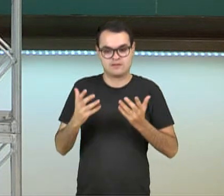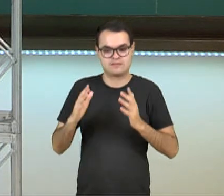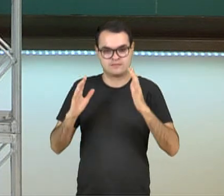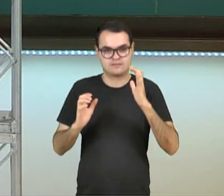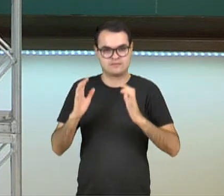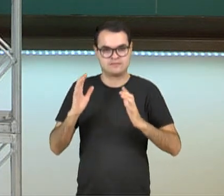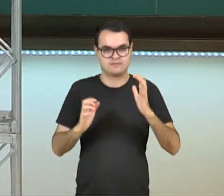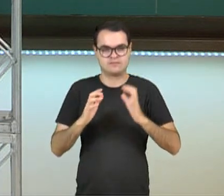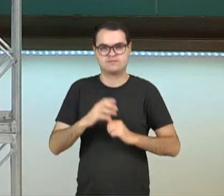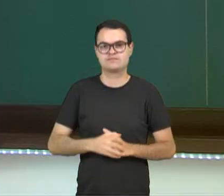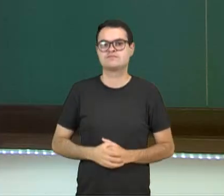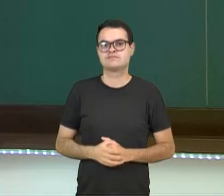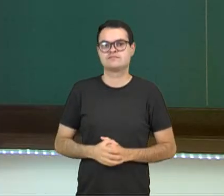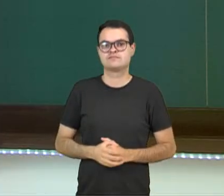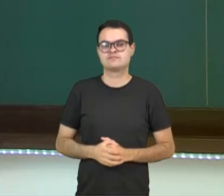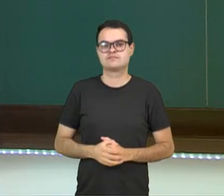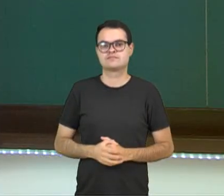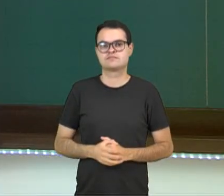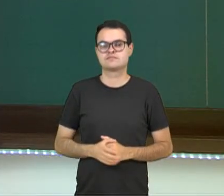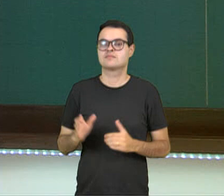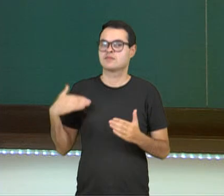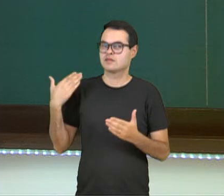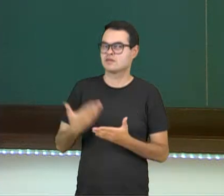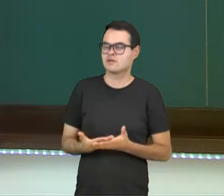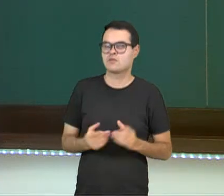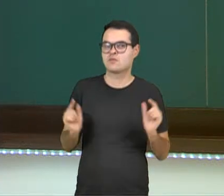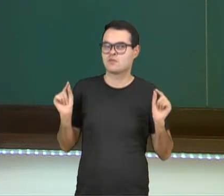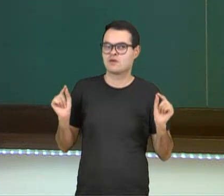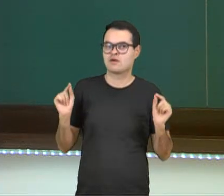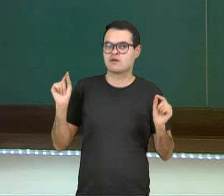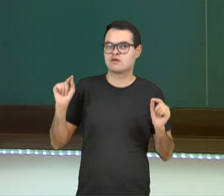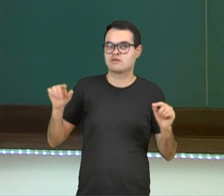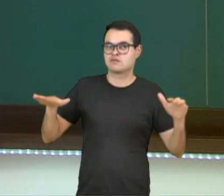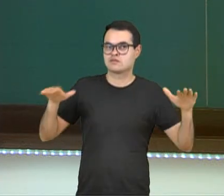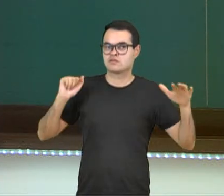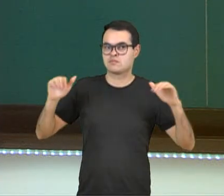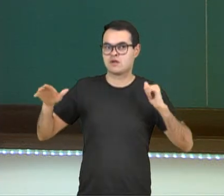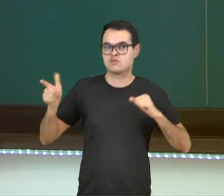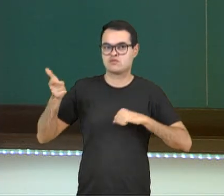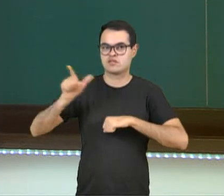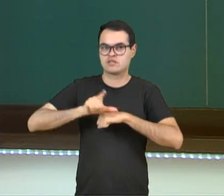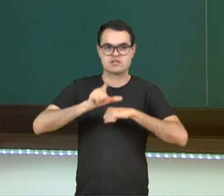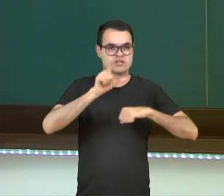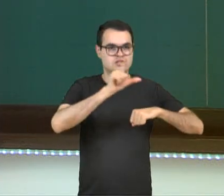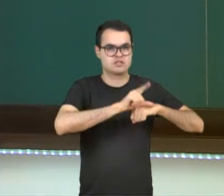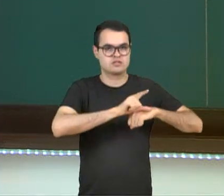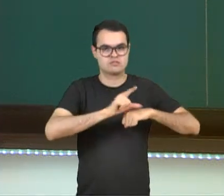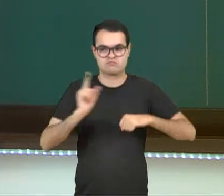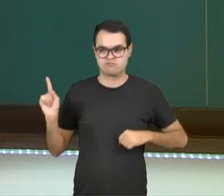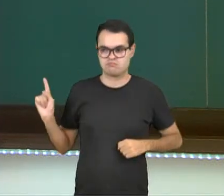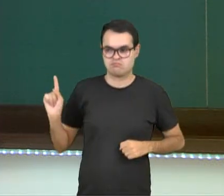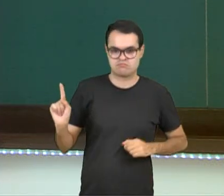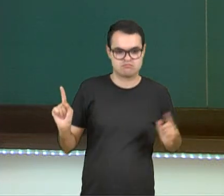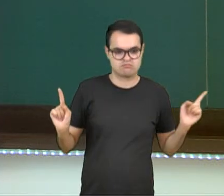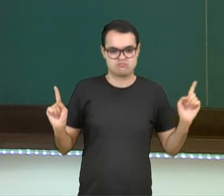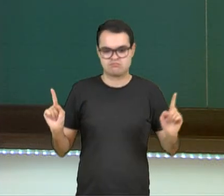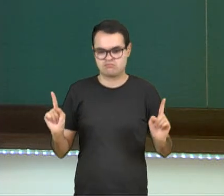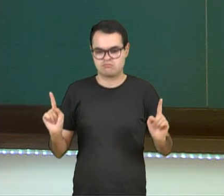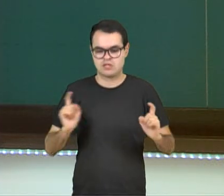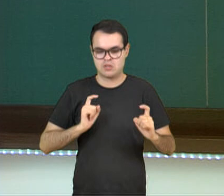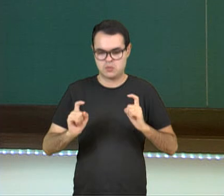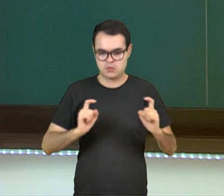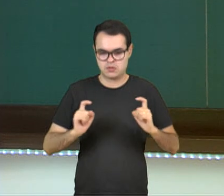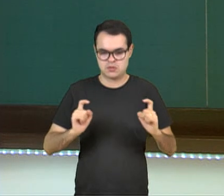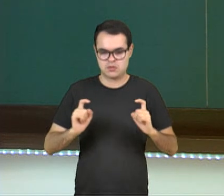Tá? Até que então, eles chamaram lá os líderes. Quando os líderes voltaram da